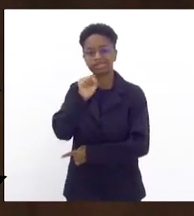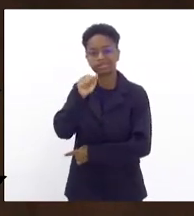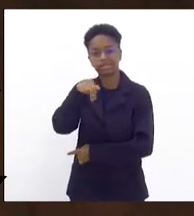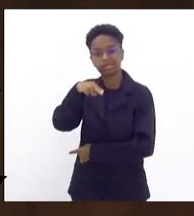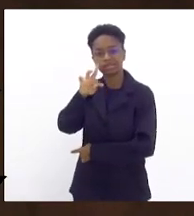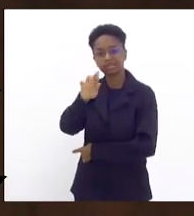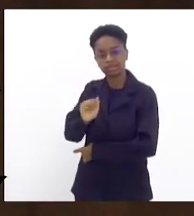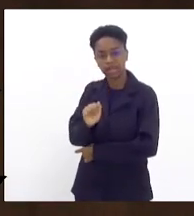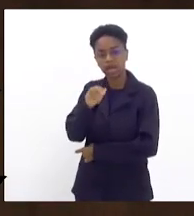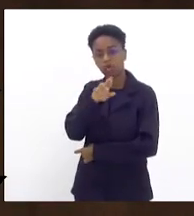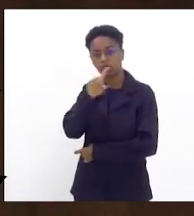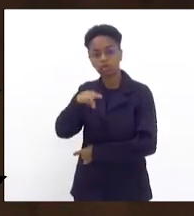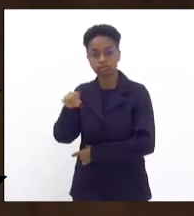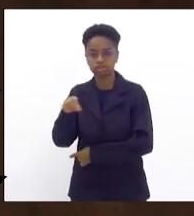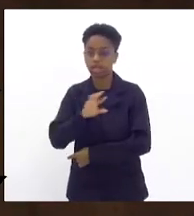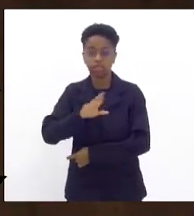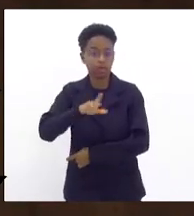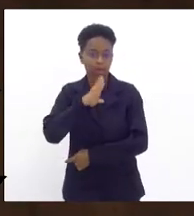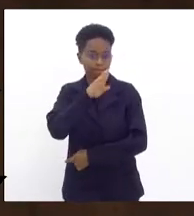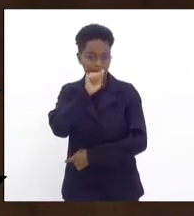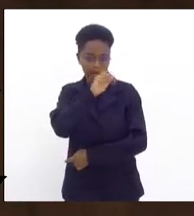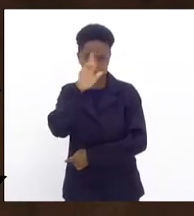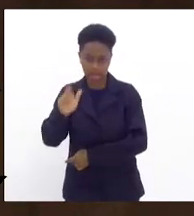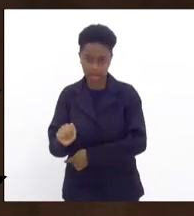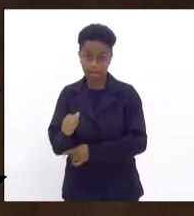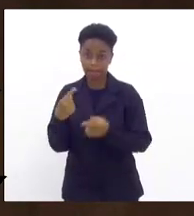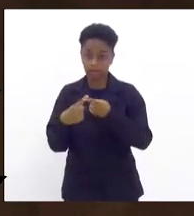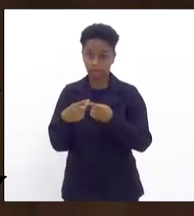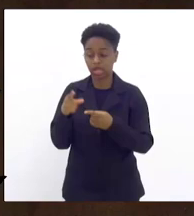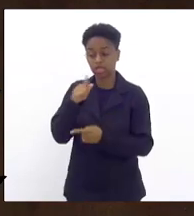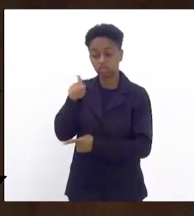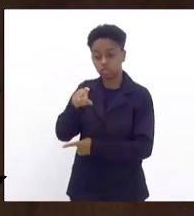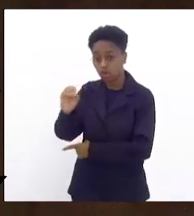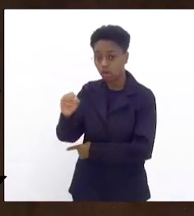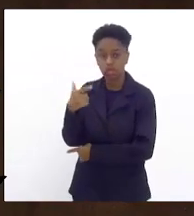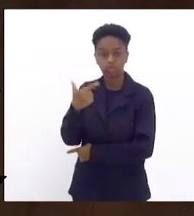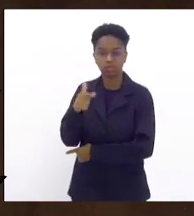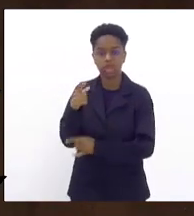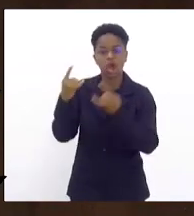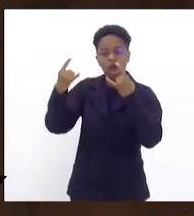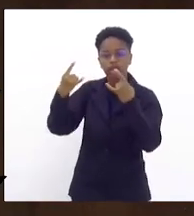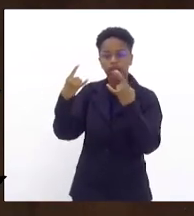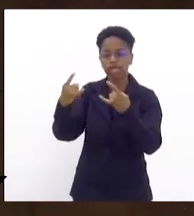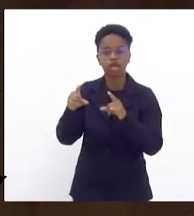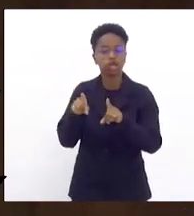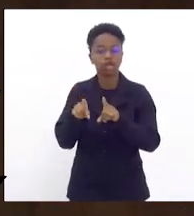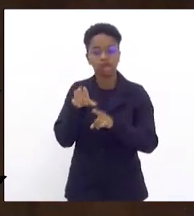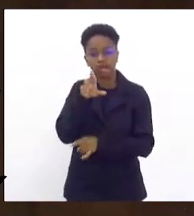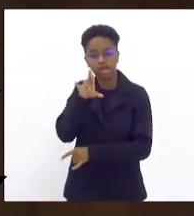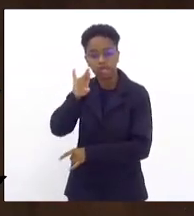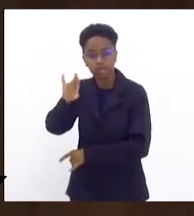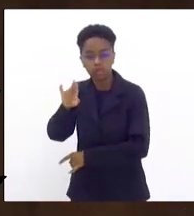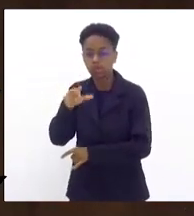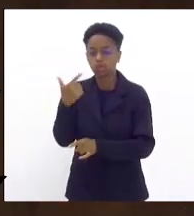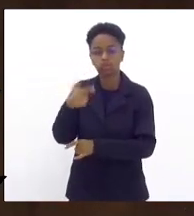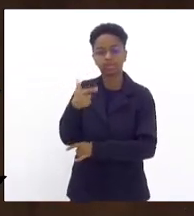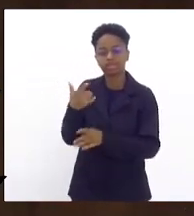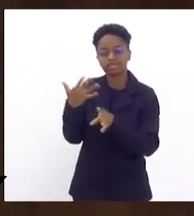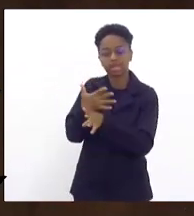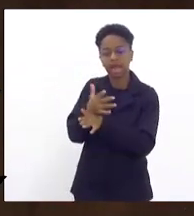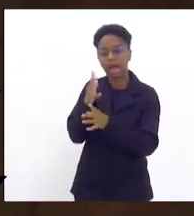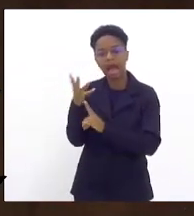não é a Barra, porque Zona Oeste, Santa Cruz, não tem. Rock in Rio, não tem. Cidade das Artes, não